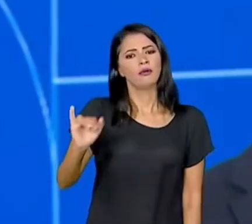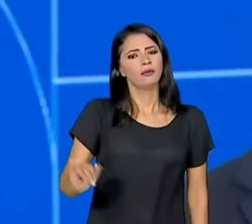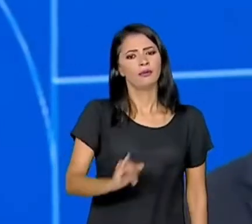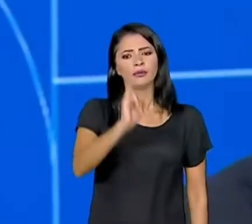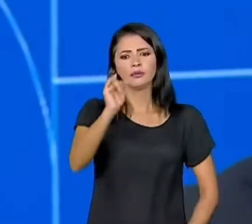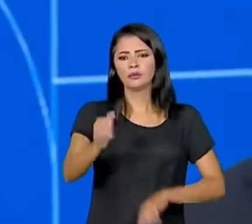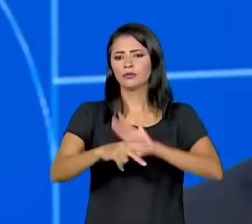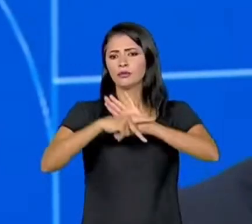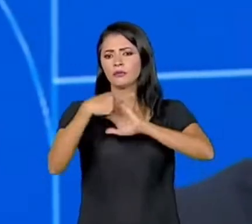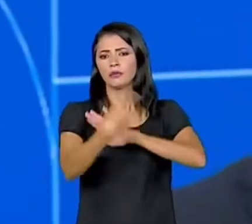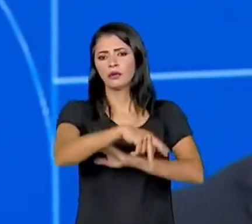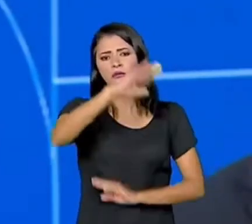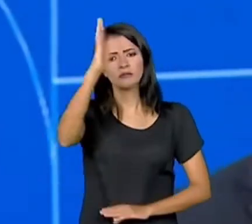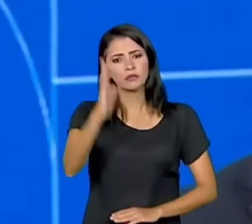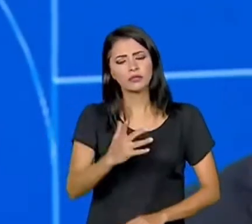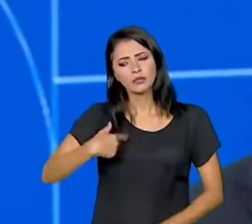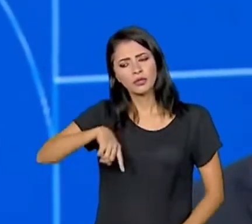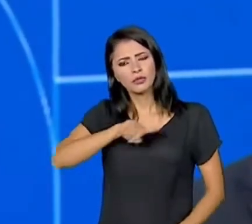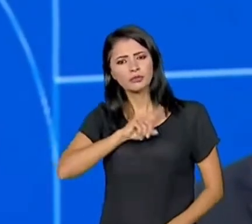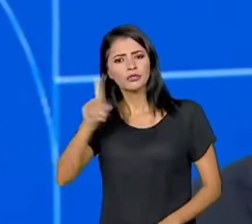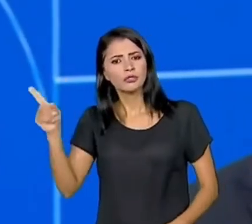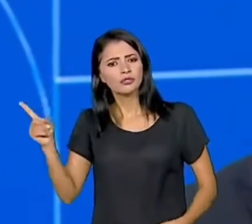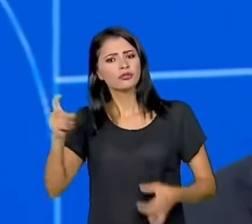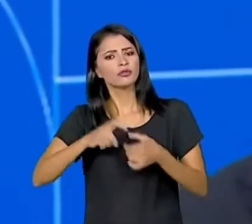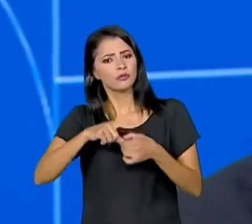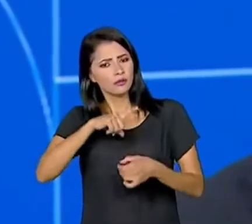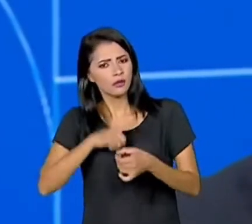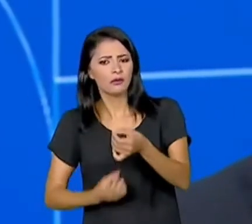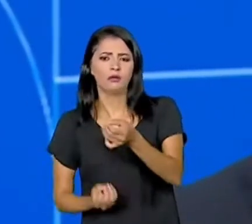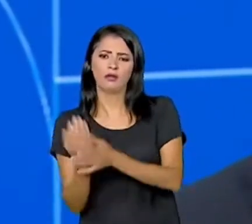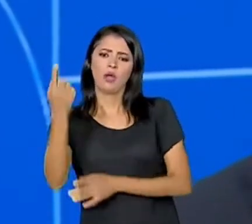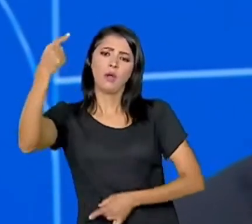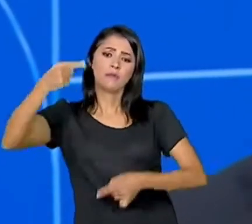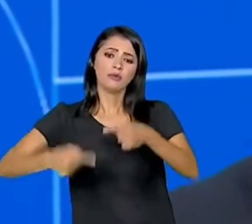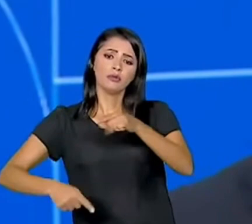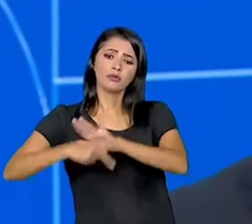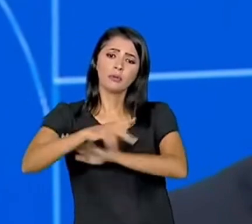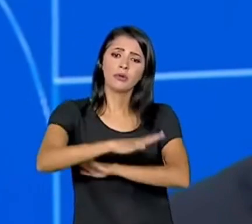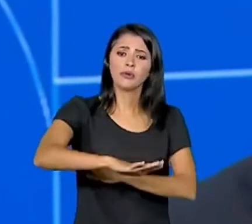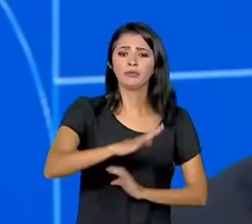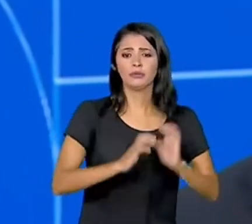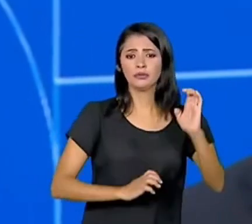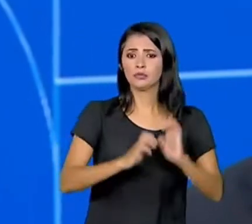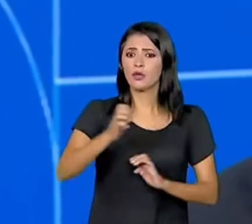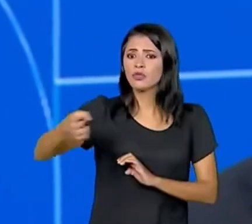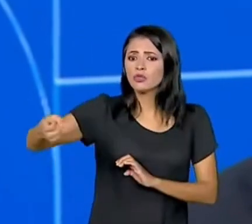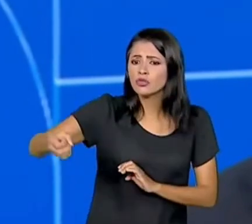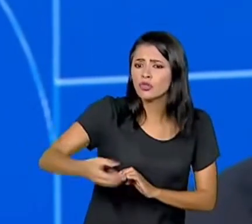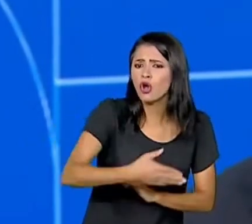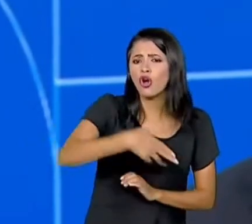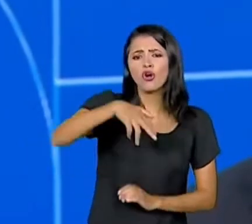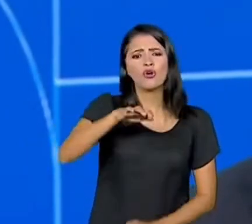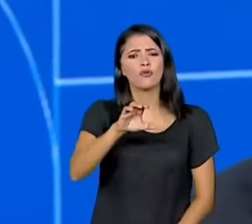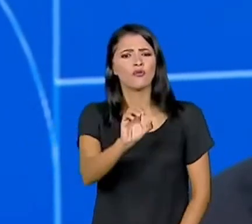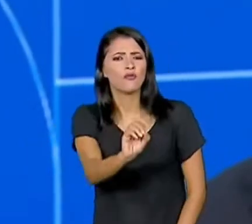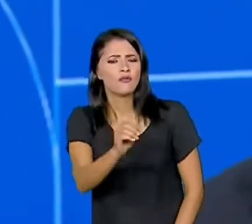Brasil, que a gente volte a ter uma política industrial inovadora, uma